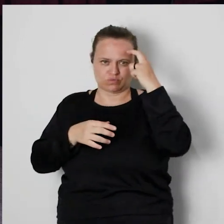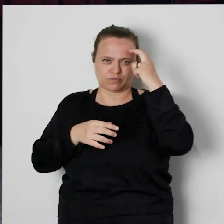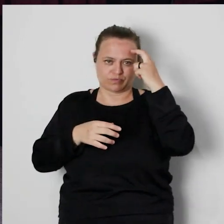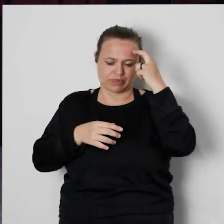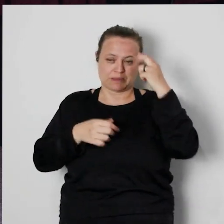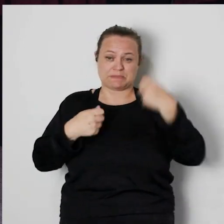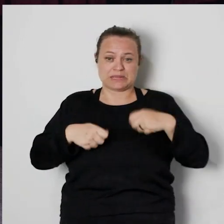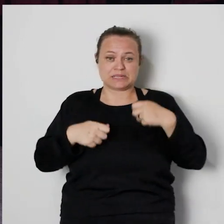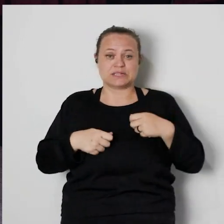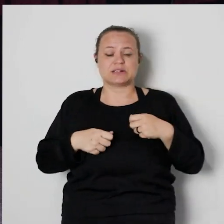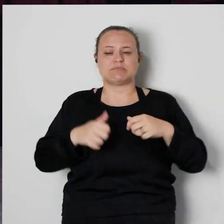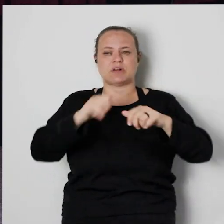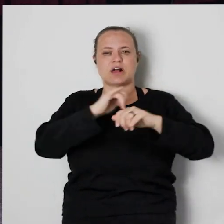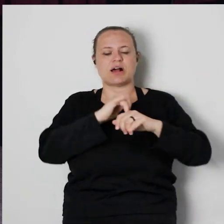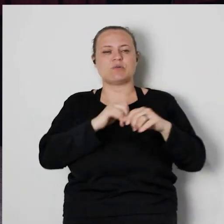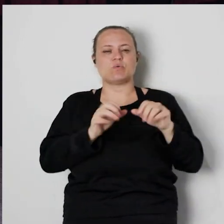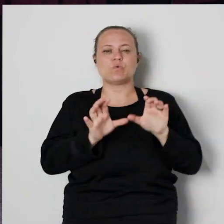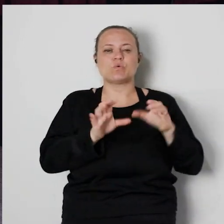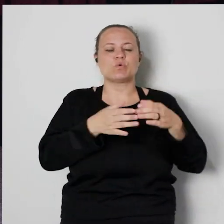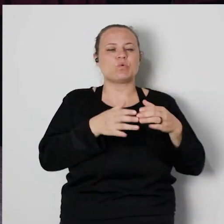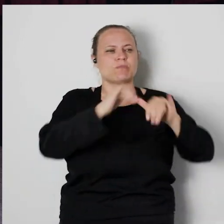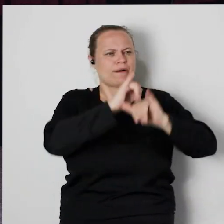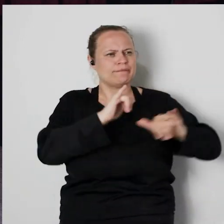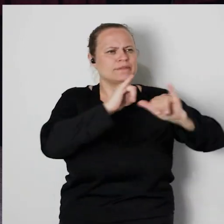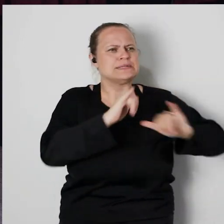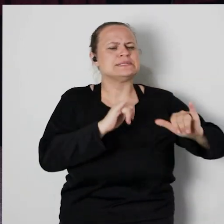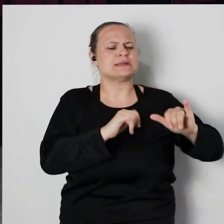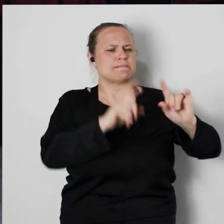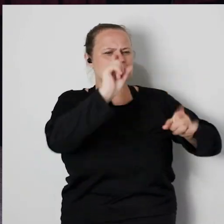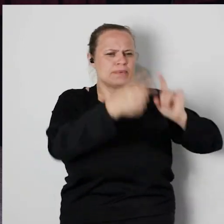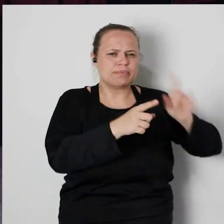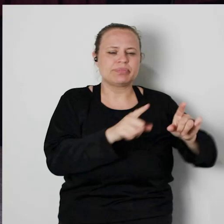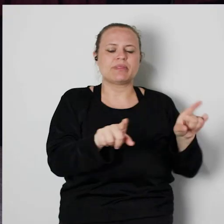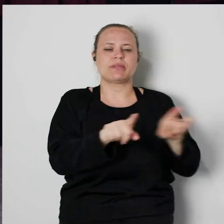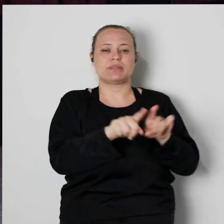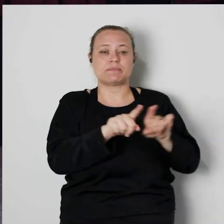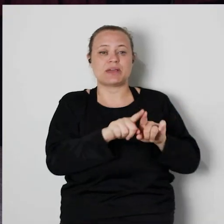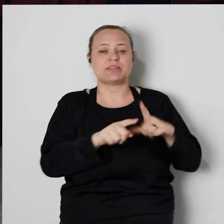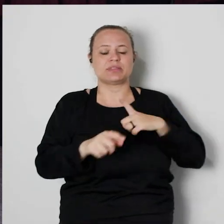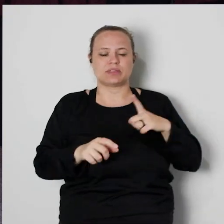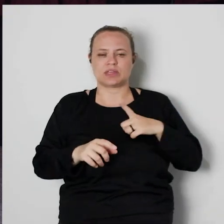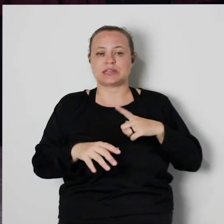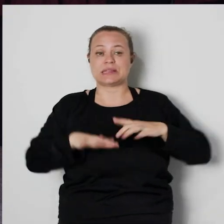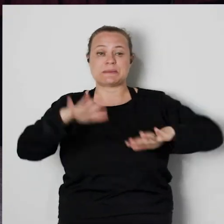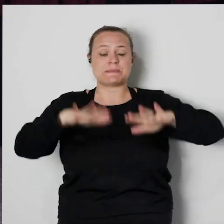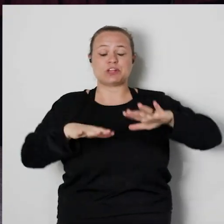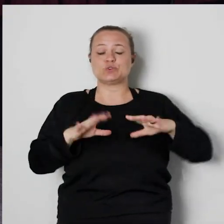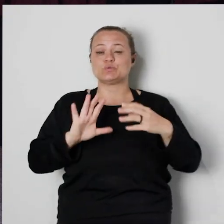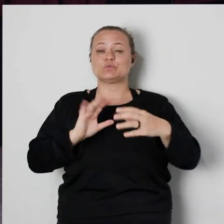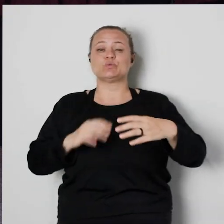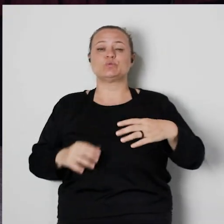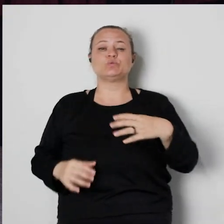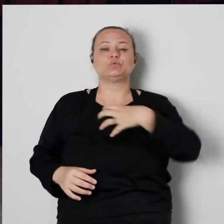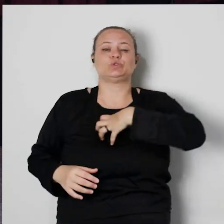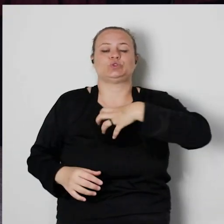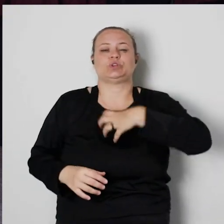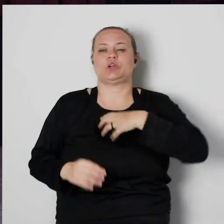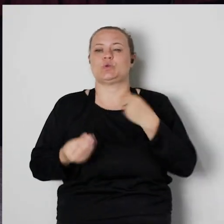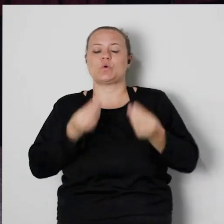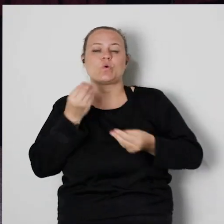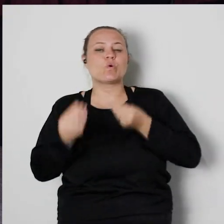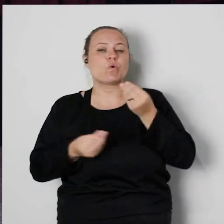órgão, a ideia de ter que seria uma instância de gestão, instâncias de deliberação, há necessidade de